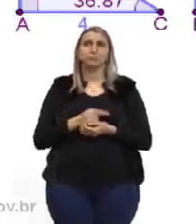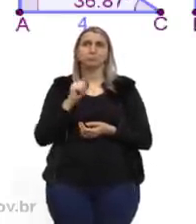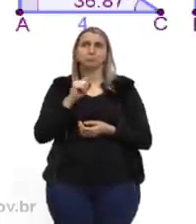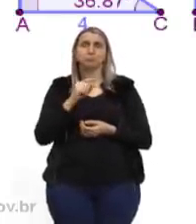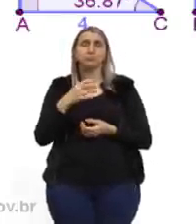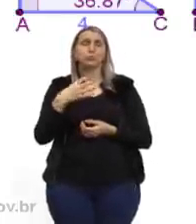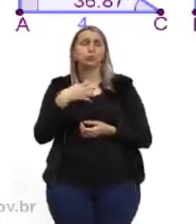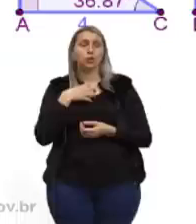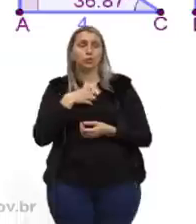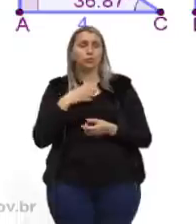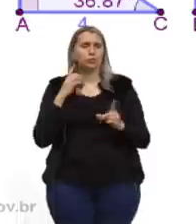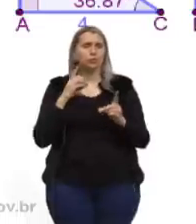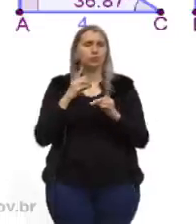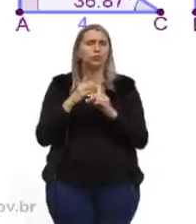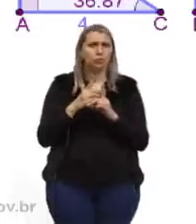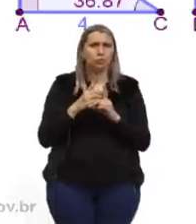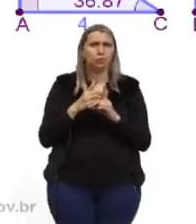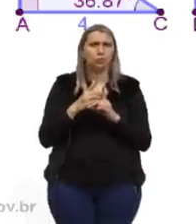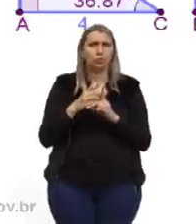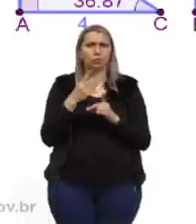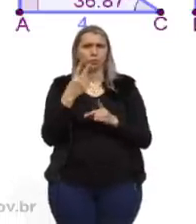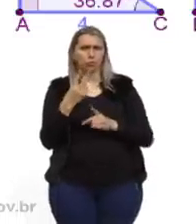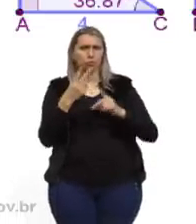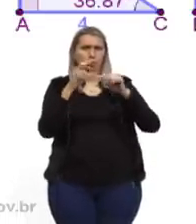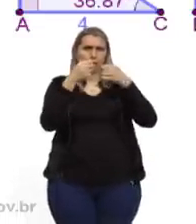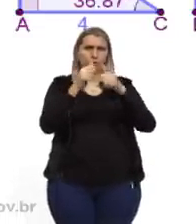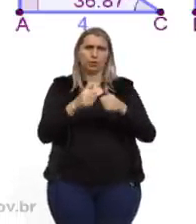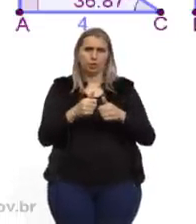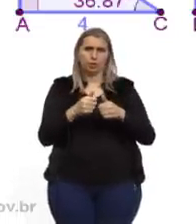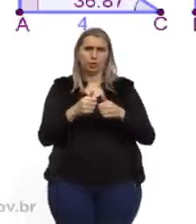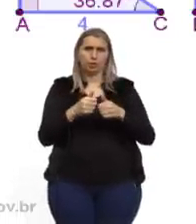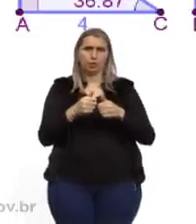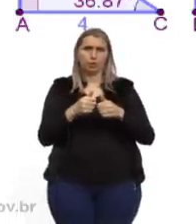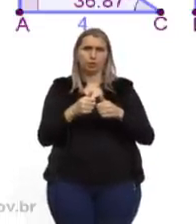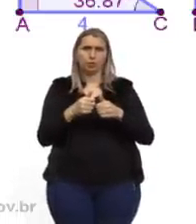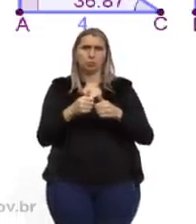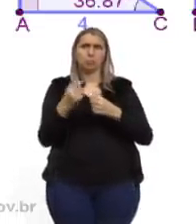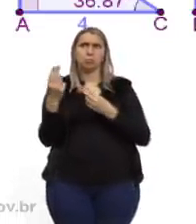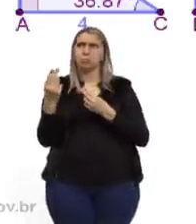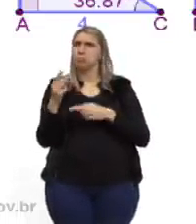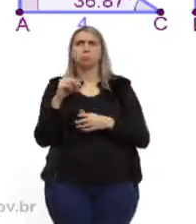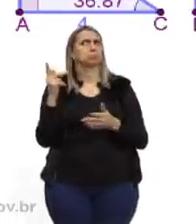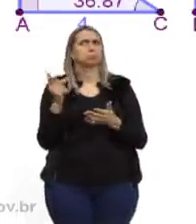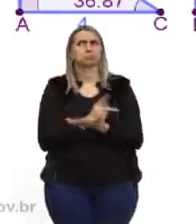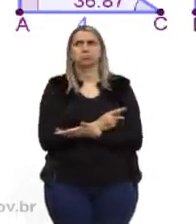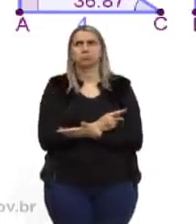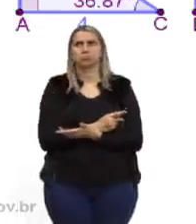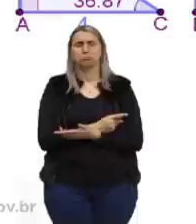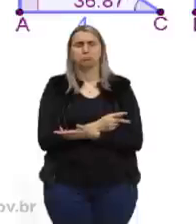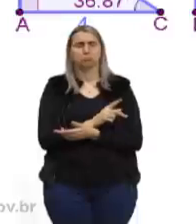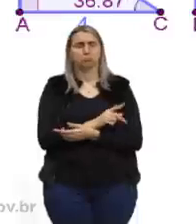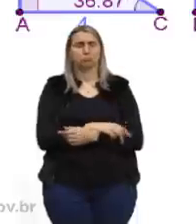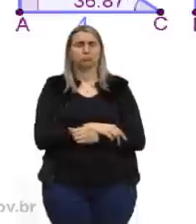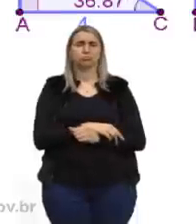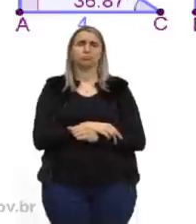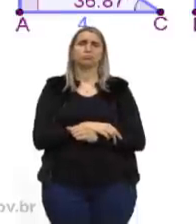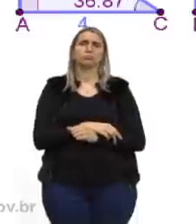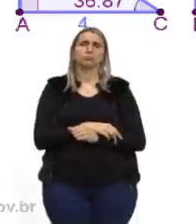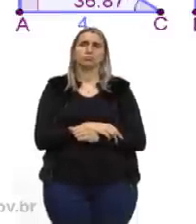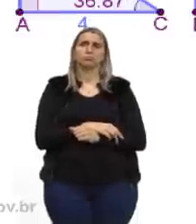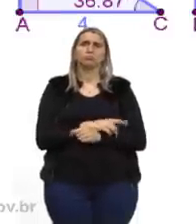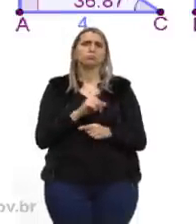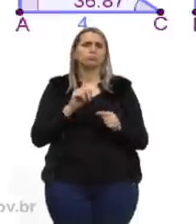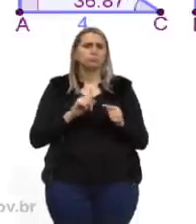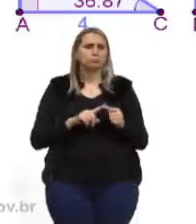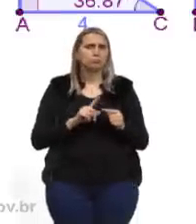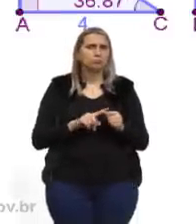de descobrir se duas figuras geométricas são semelhantes. Completamente errada essa afirmativa, certo? Por